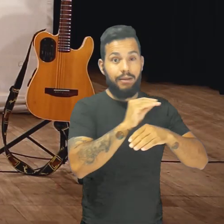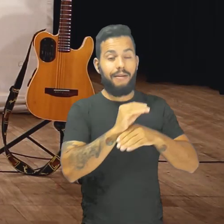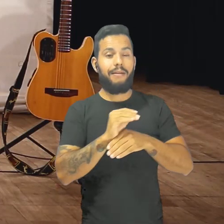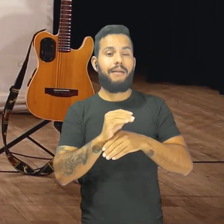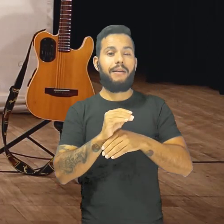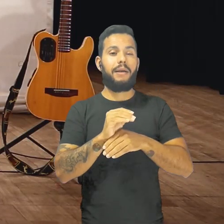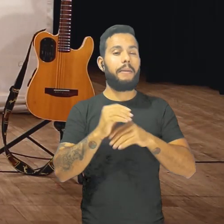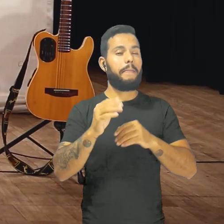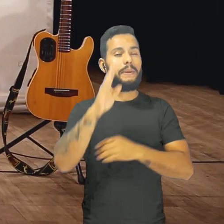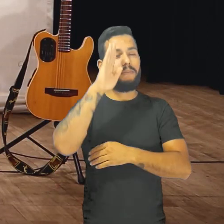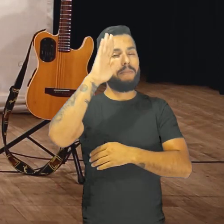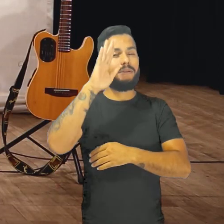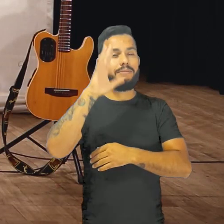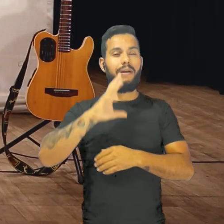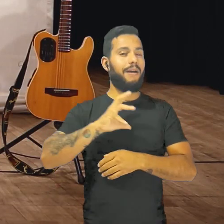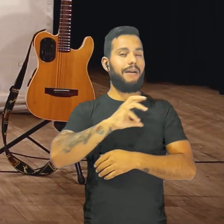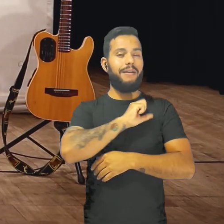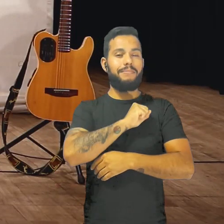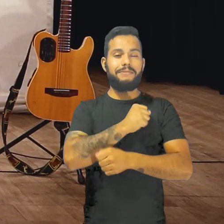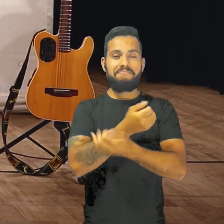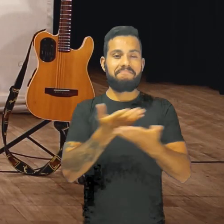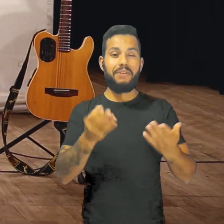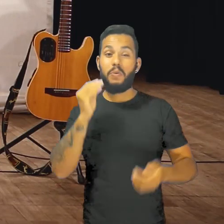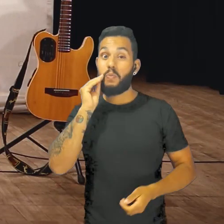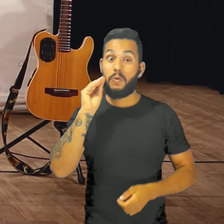sobretudo, amar. Um beijo e